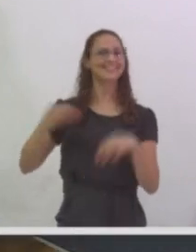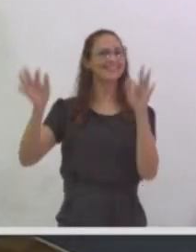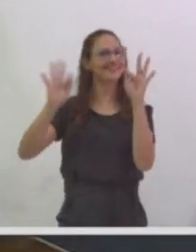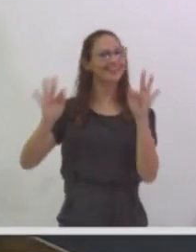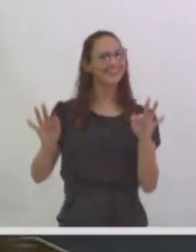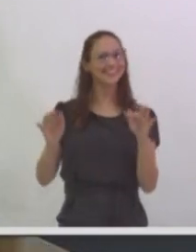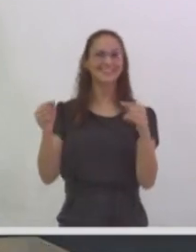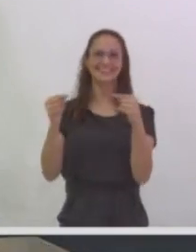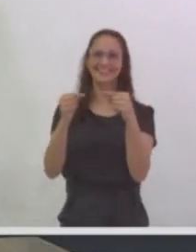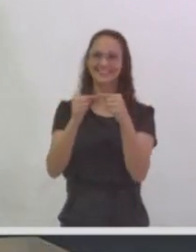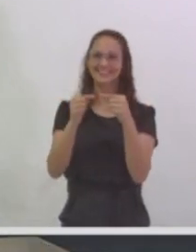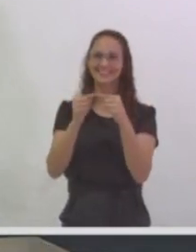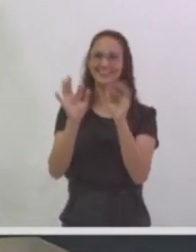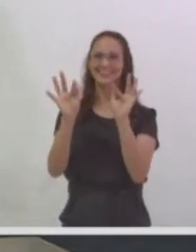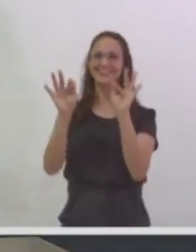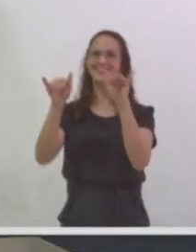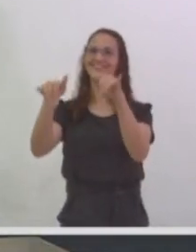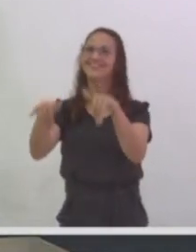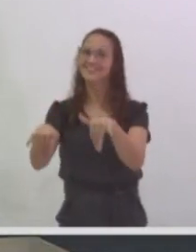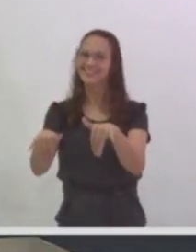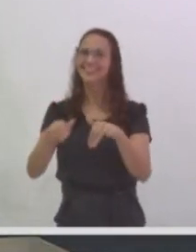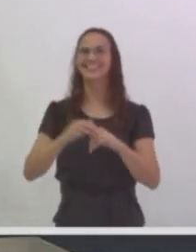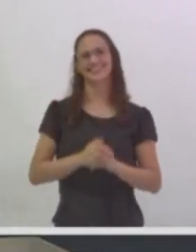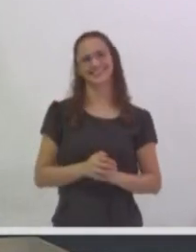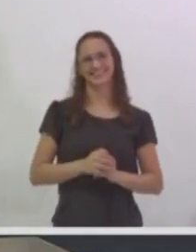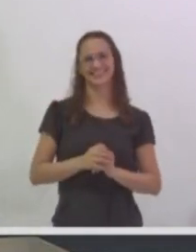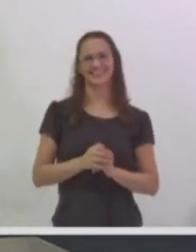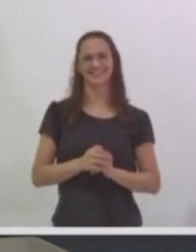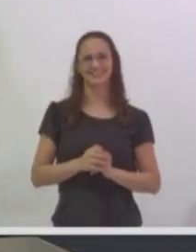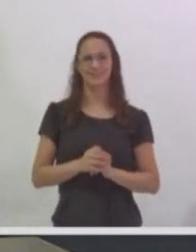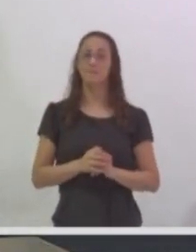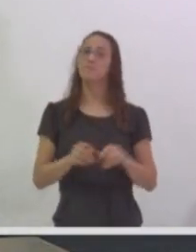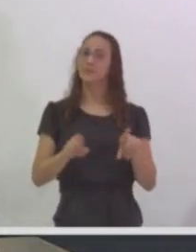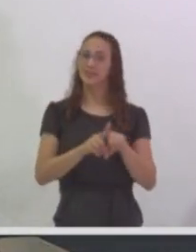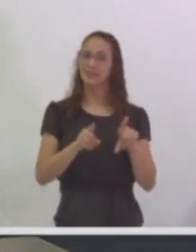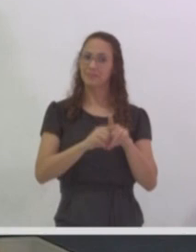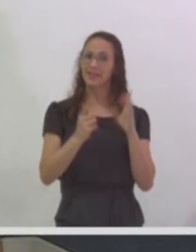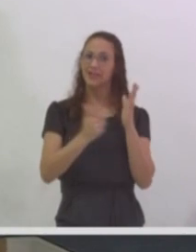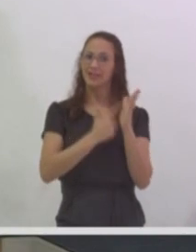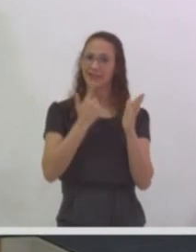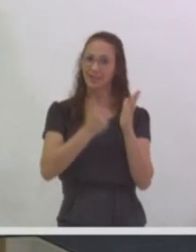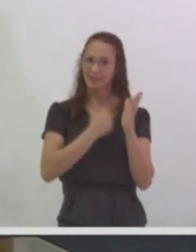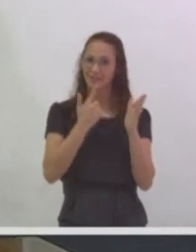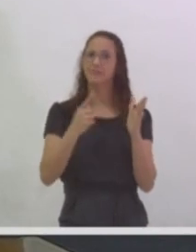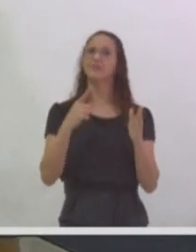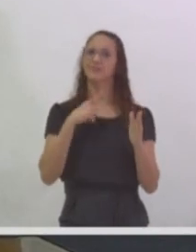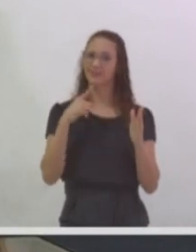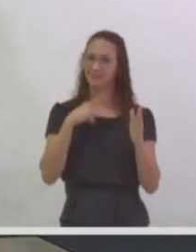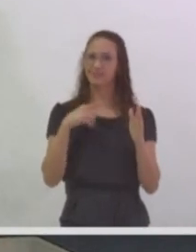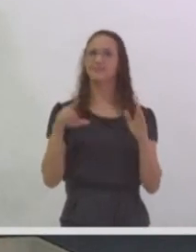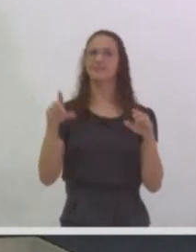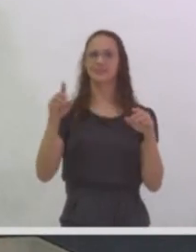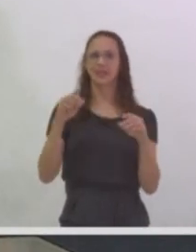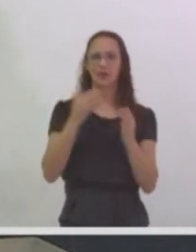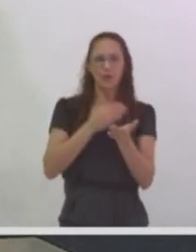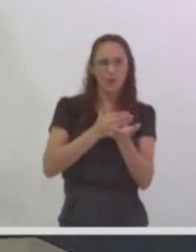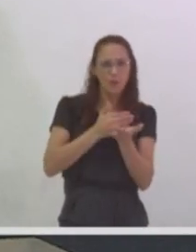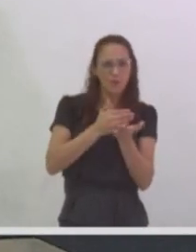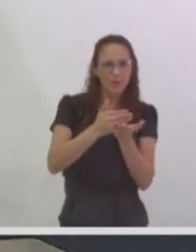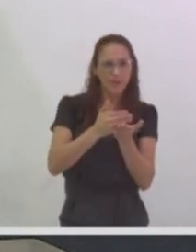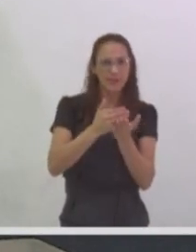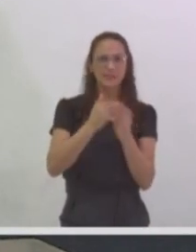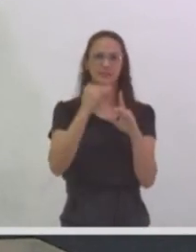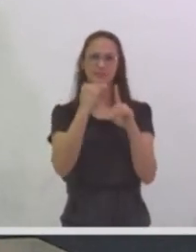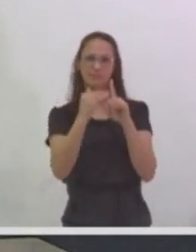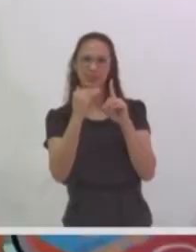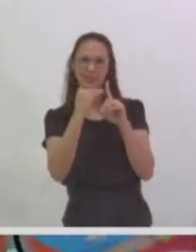fim. A mesma coisa foi a Pirata de Palavras. Ele teve um início, um meio e um fim. Vem para a tela comigo que eu vou te mostrar